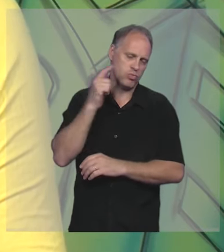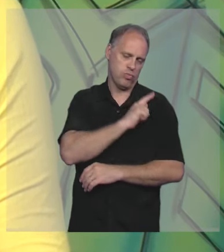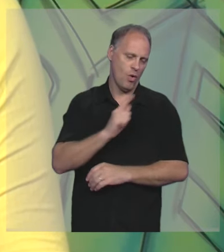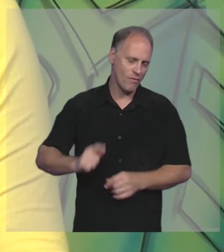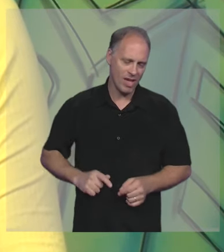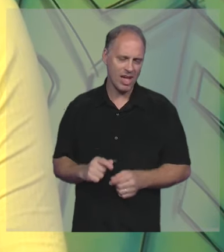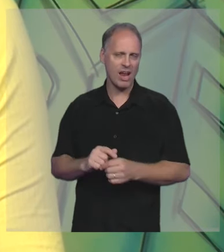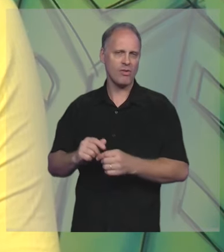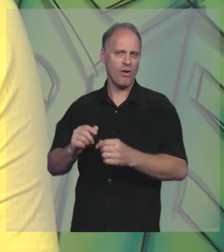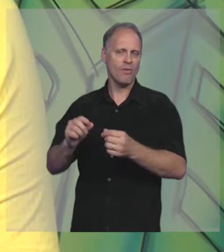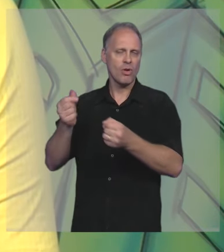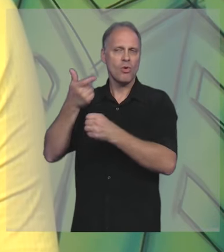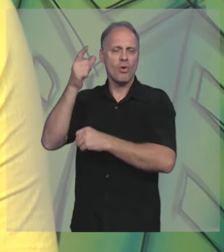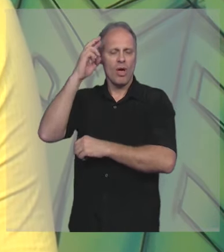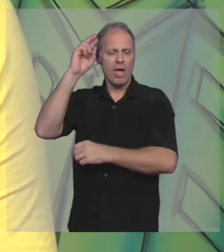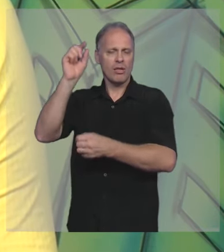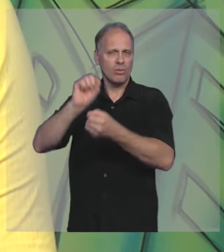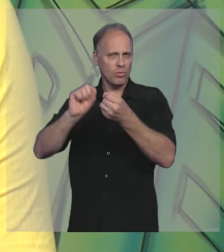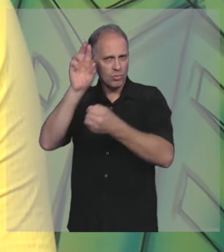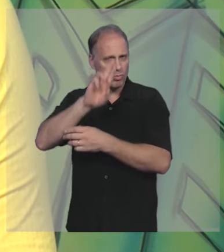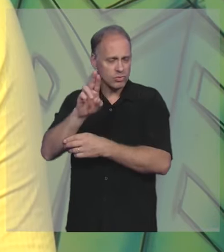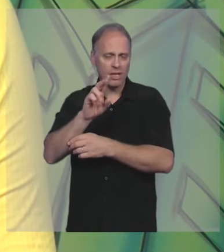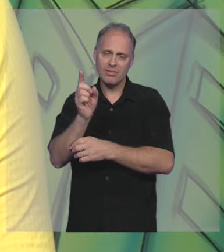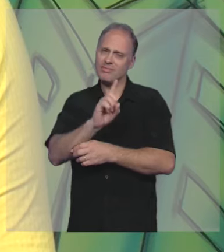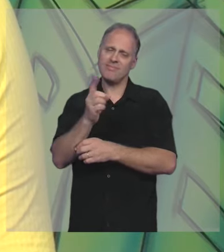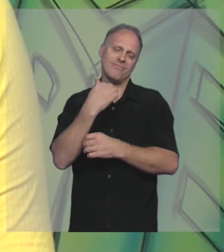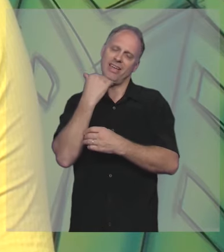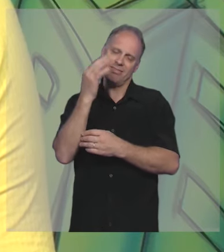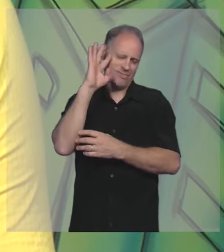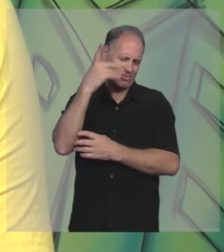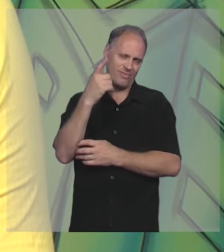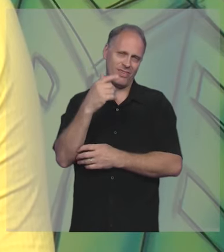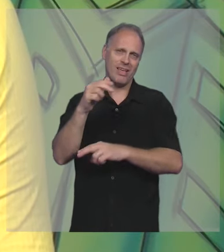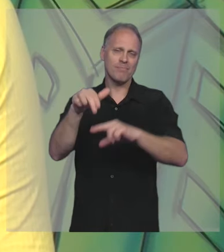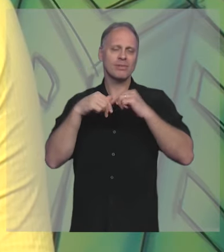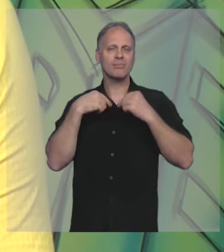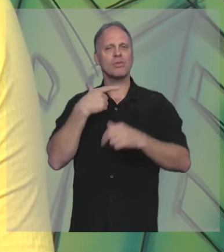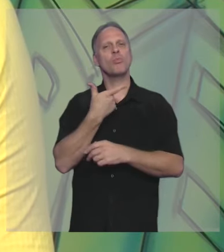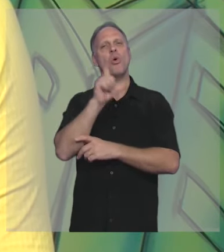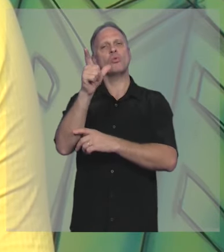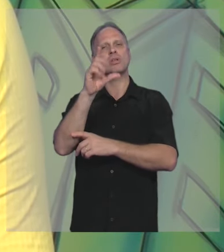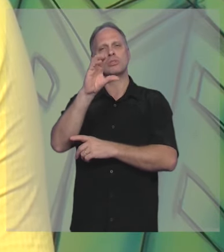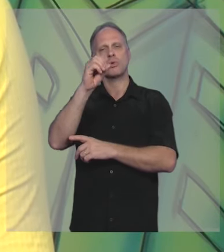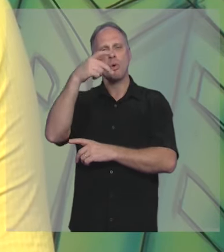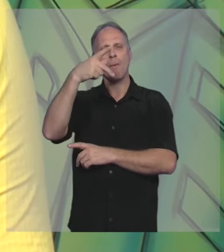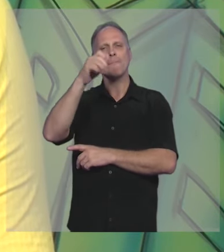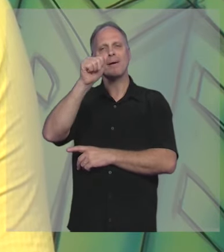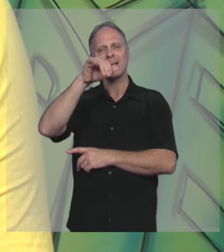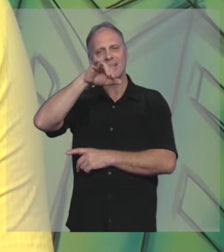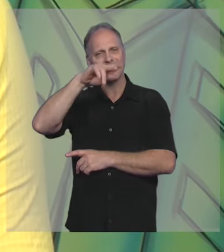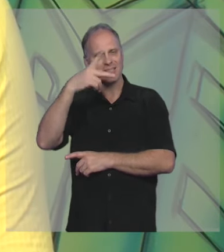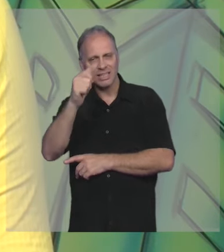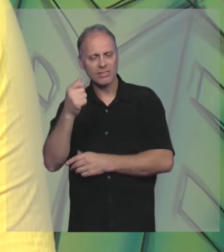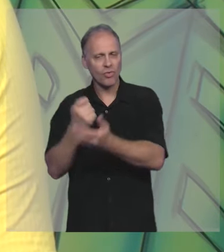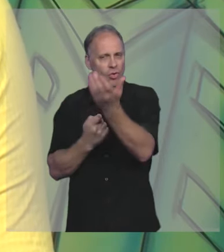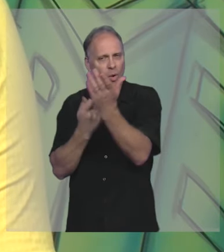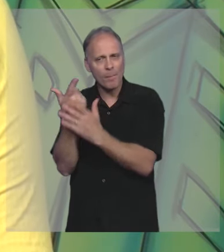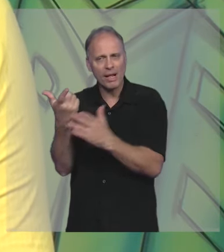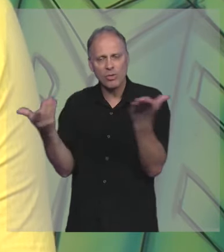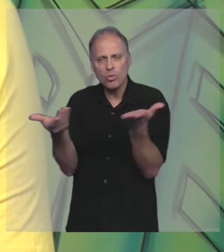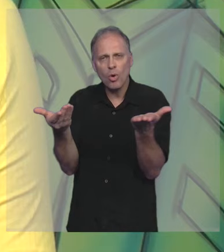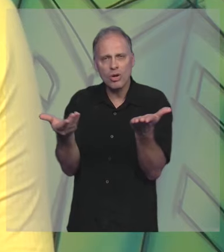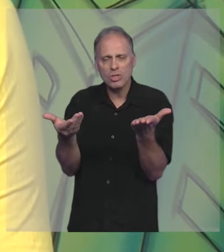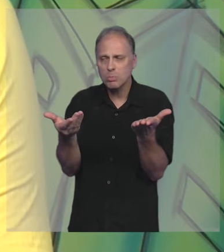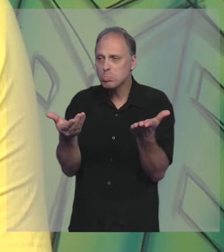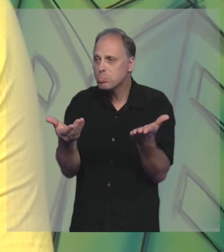não compre quando vê tu tem um monopólio, né, em algum setor. Né? Nós temos aí várias companhias que foram compradas e hoje